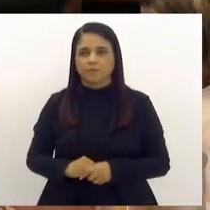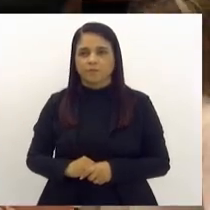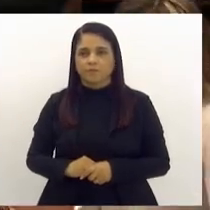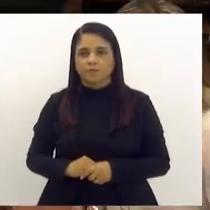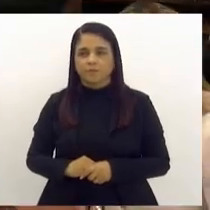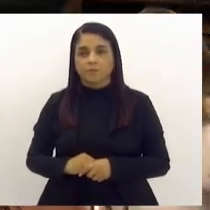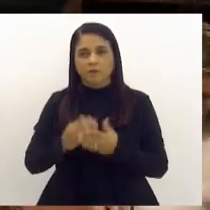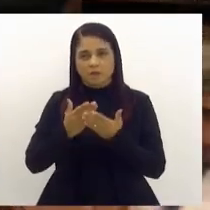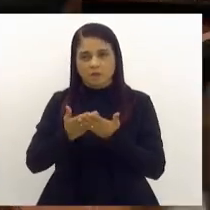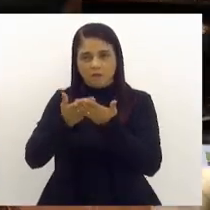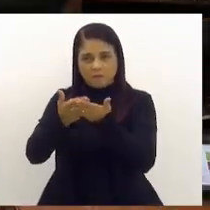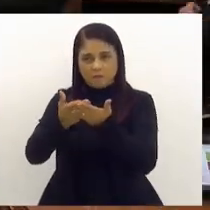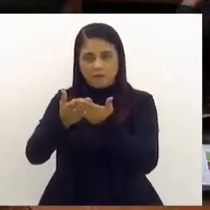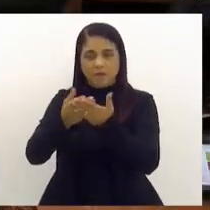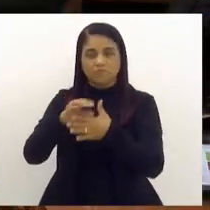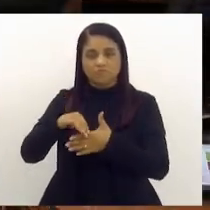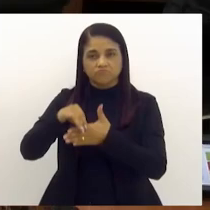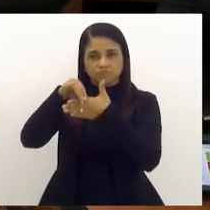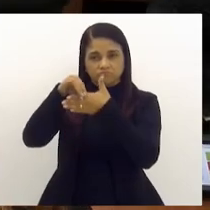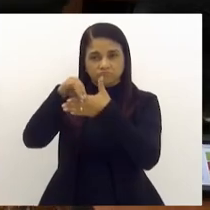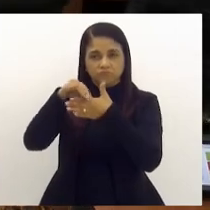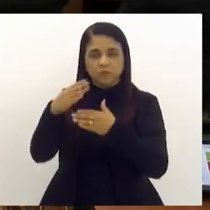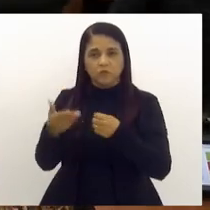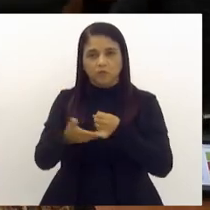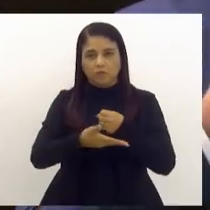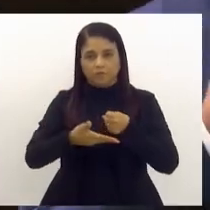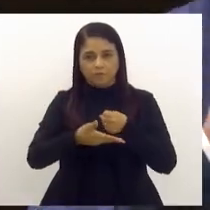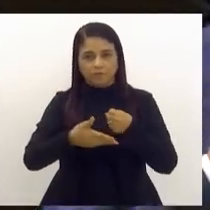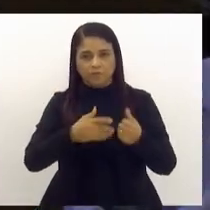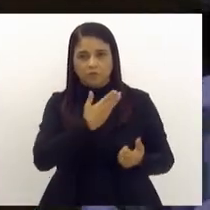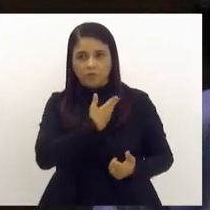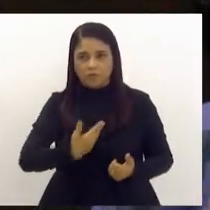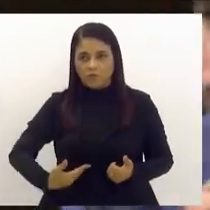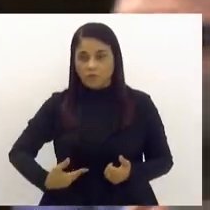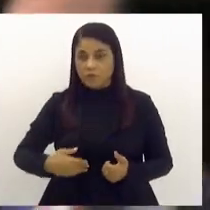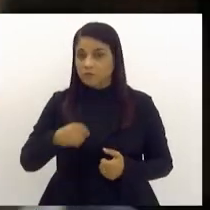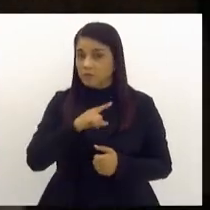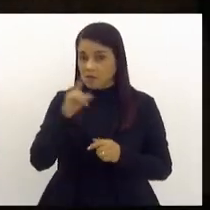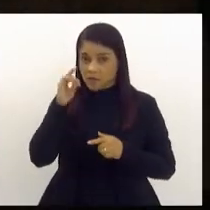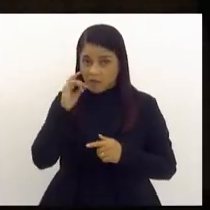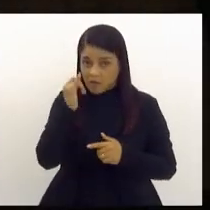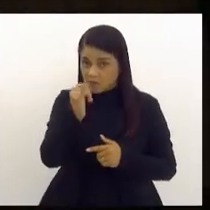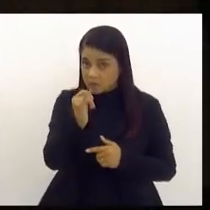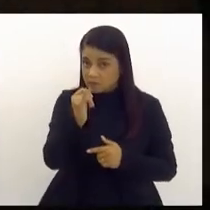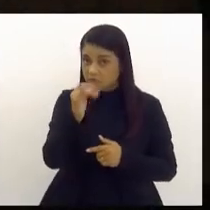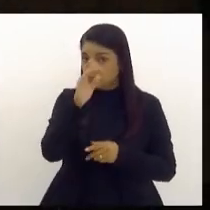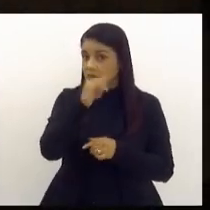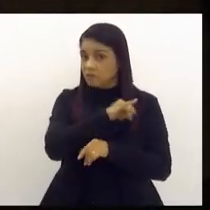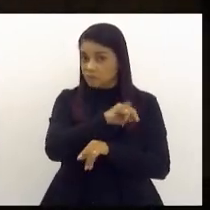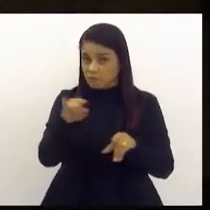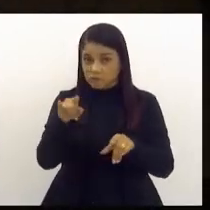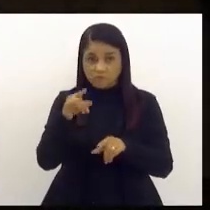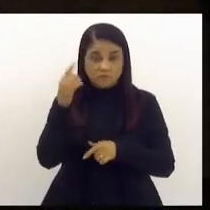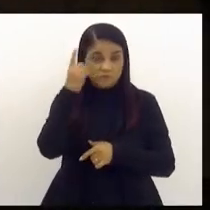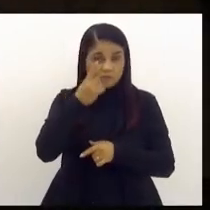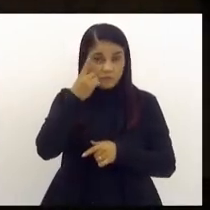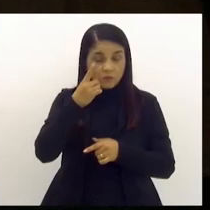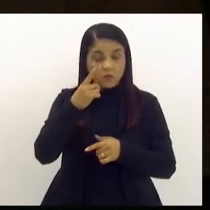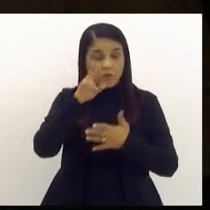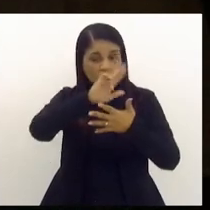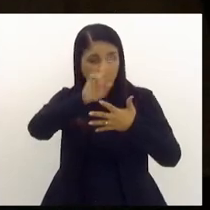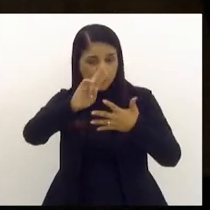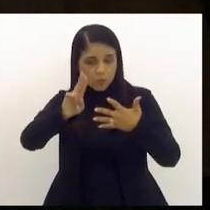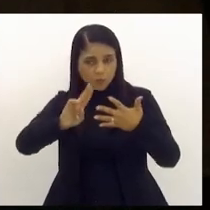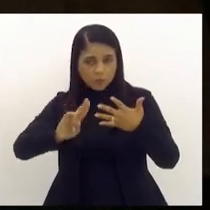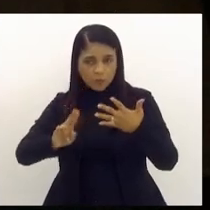Para encaminhar pela liderança do governo, alertando os senhores deputados que a gente está em votação nominal, o